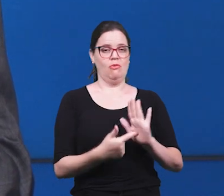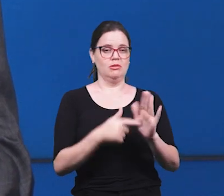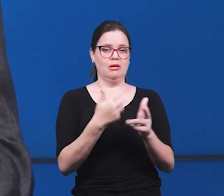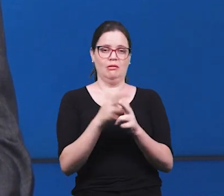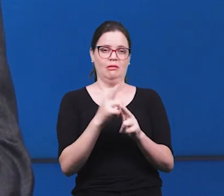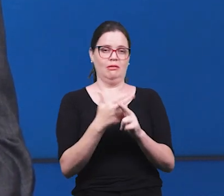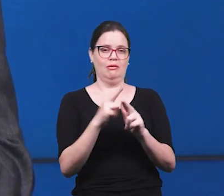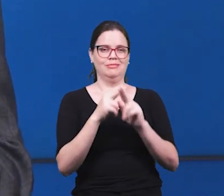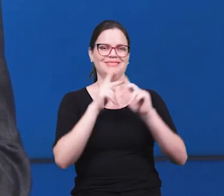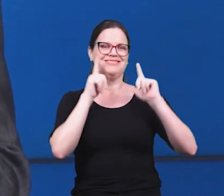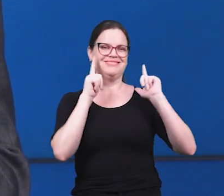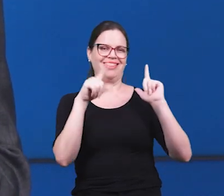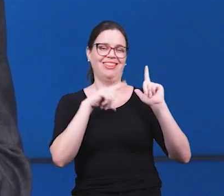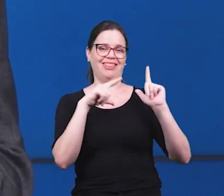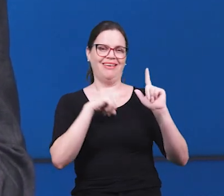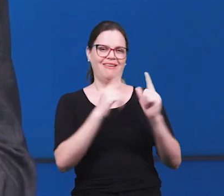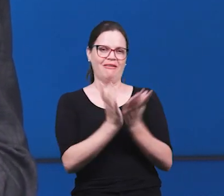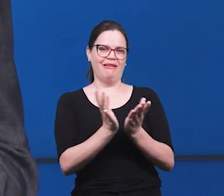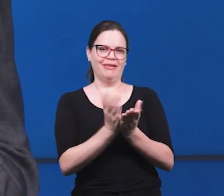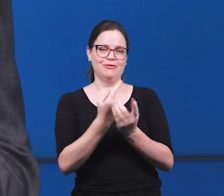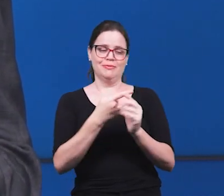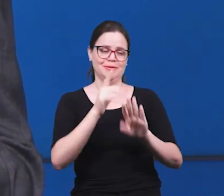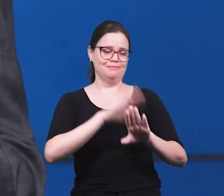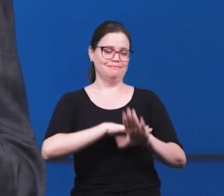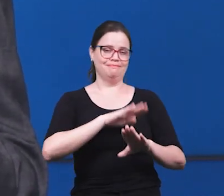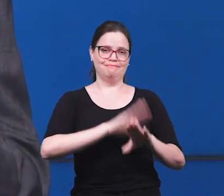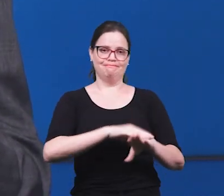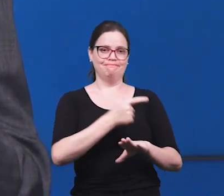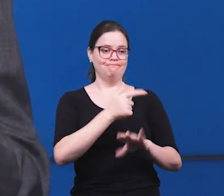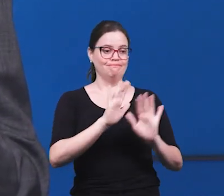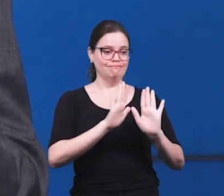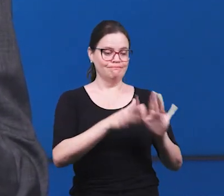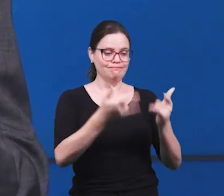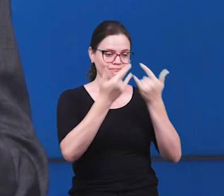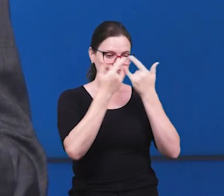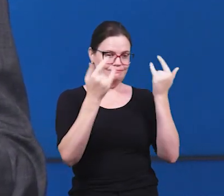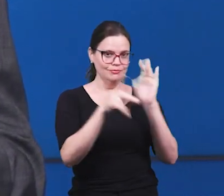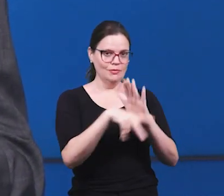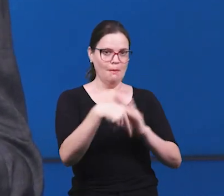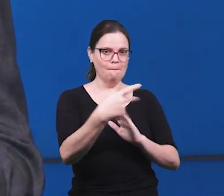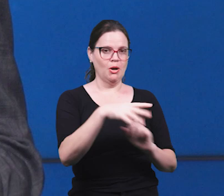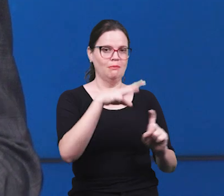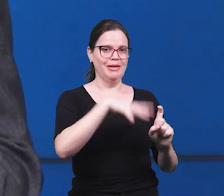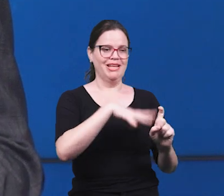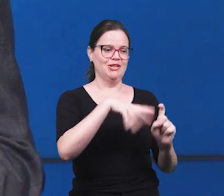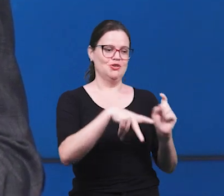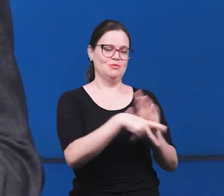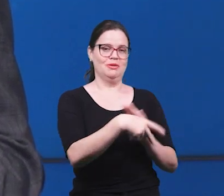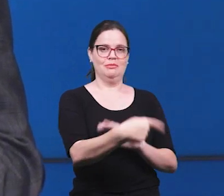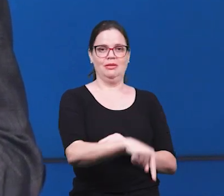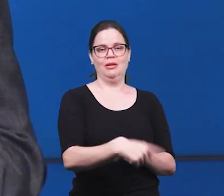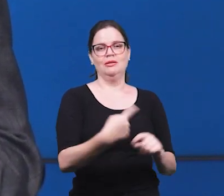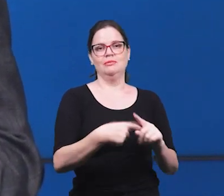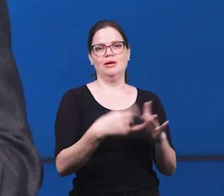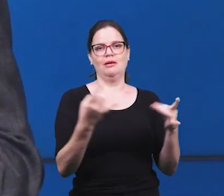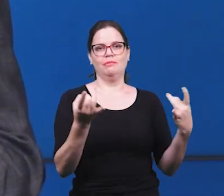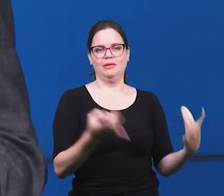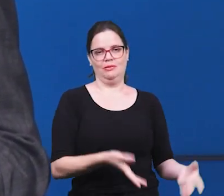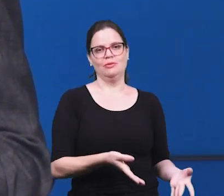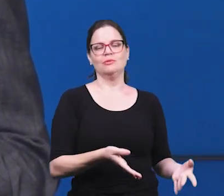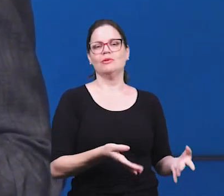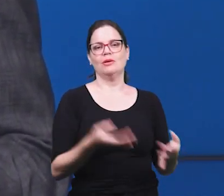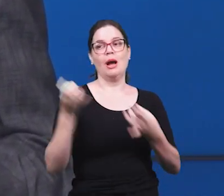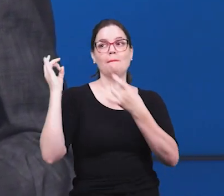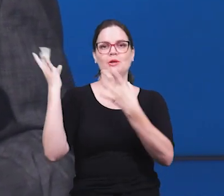aparência exterior e vai ser voltado mais para aquilo que é o material, aquilo que é o místico, porque abandonou o governo